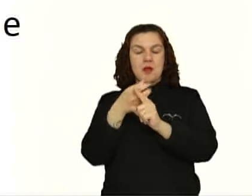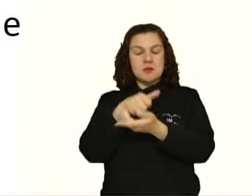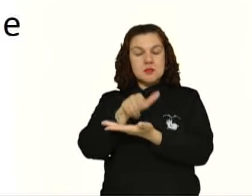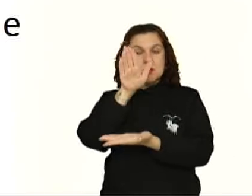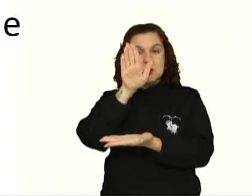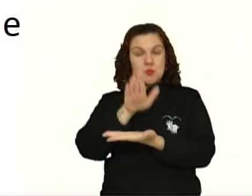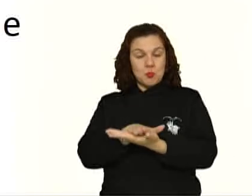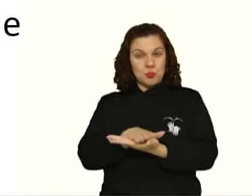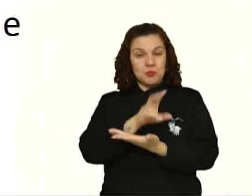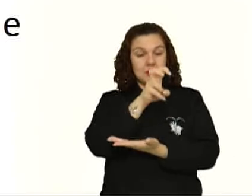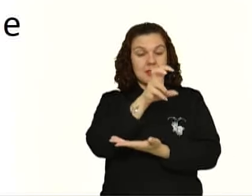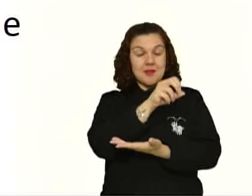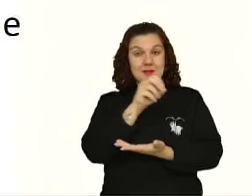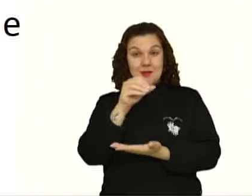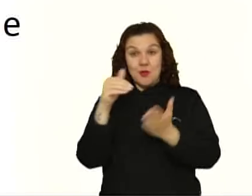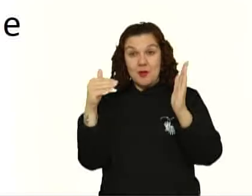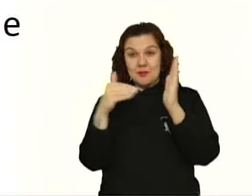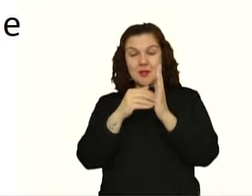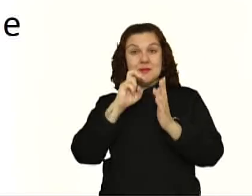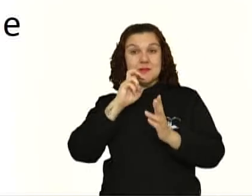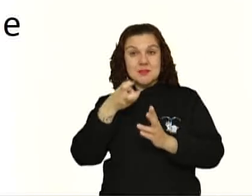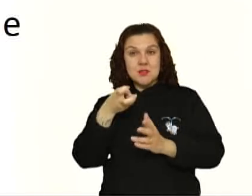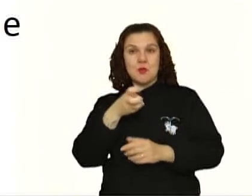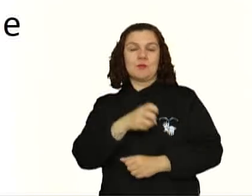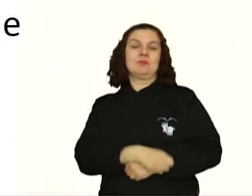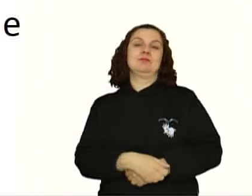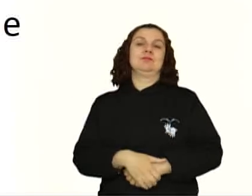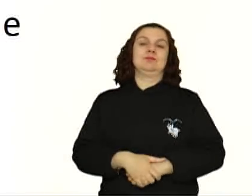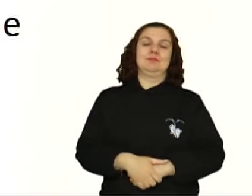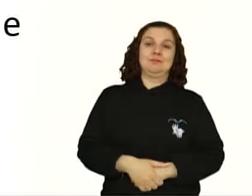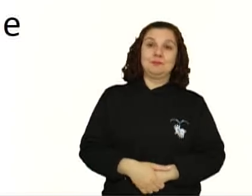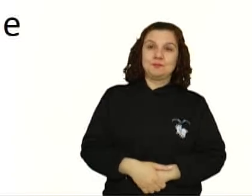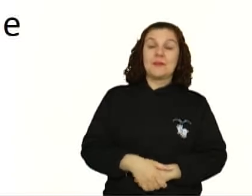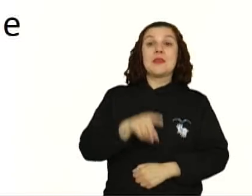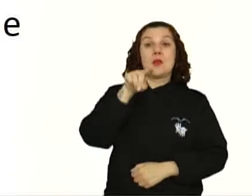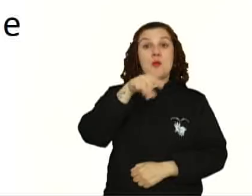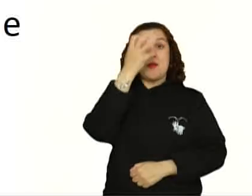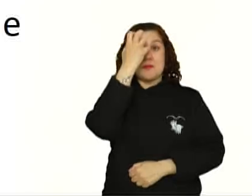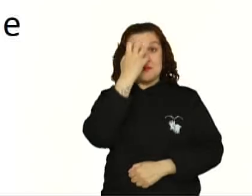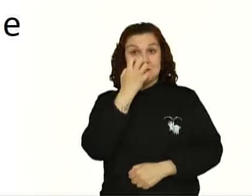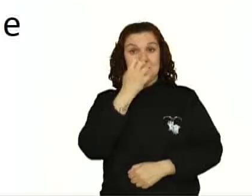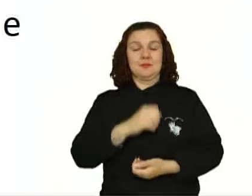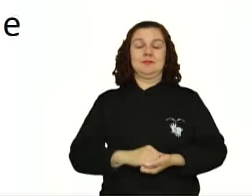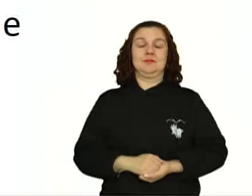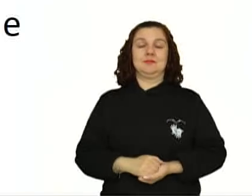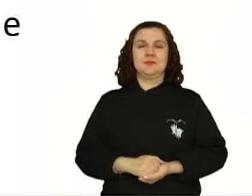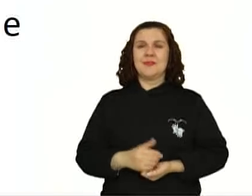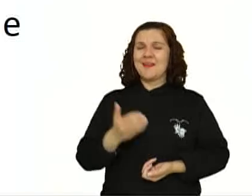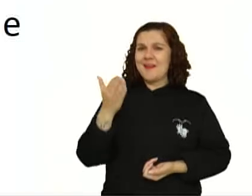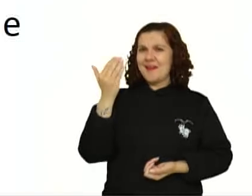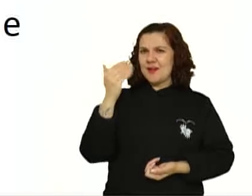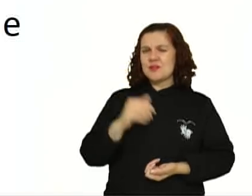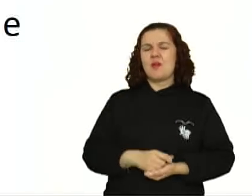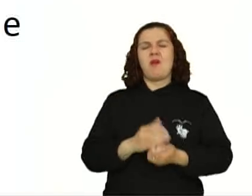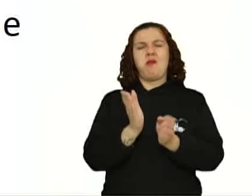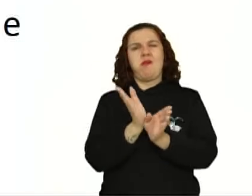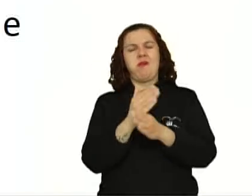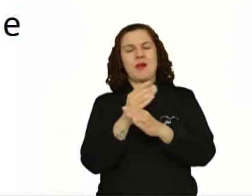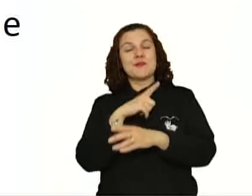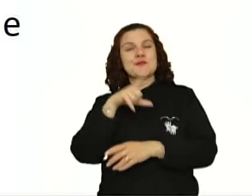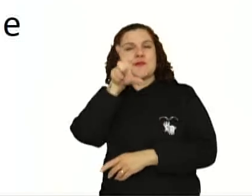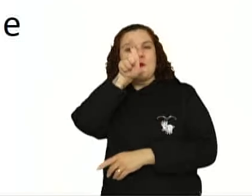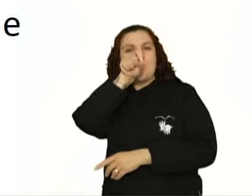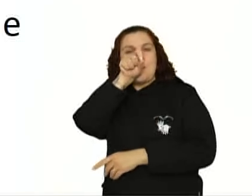500 a 5 mil reais. Então veja, é sério, né? Antigamente até muitas pessoas tinham